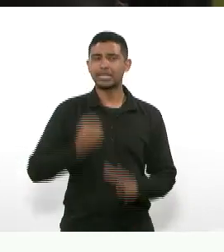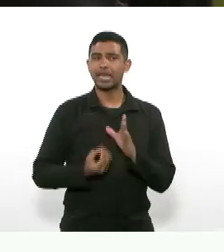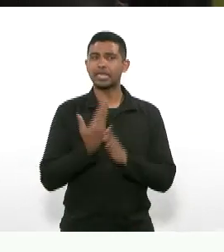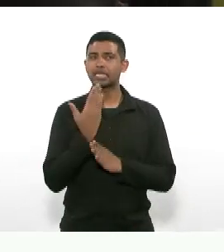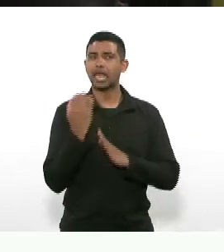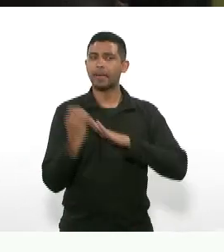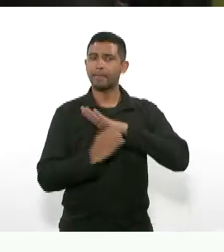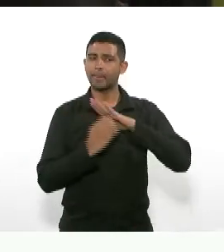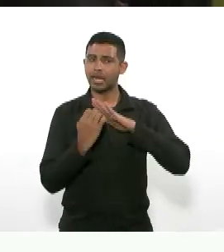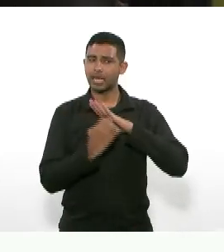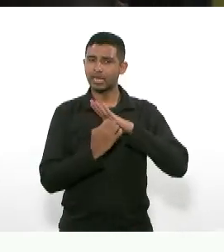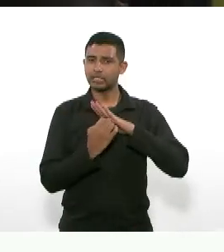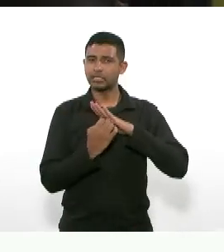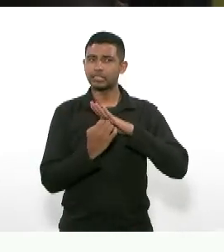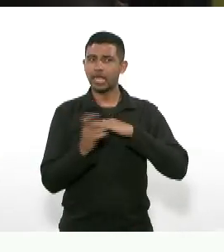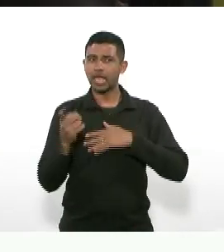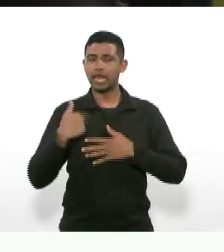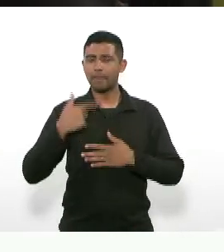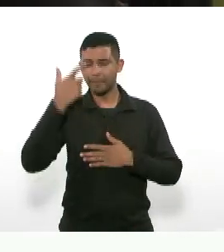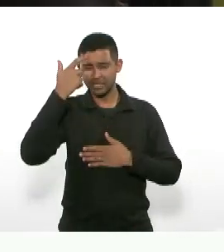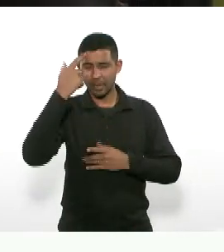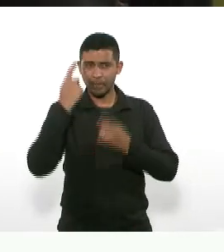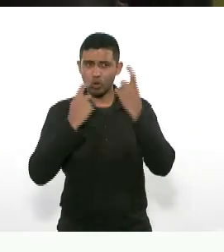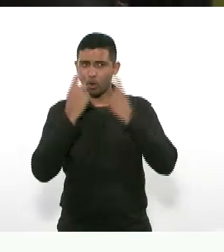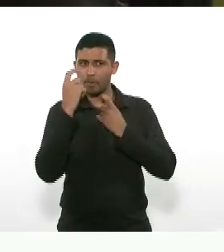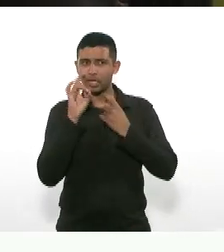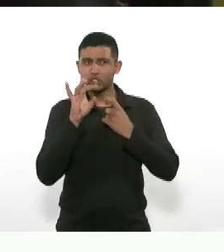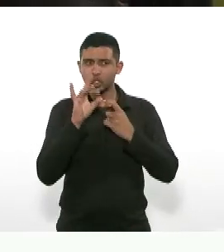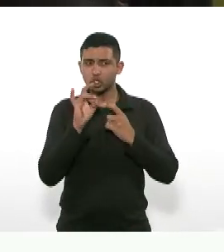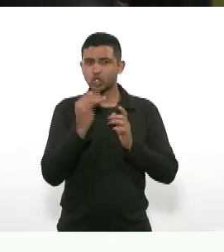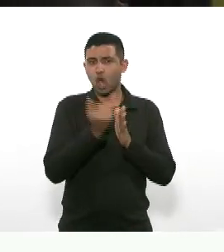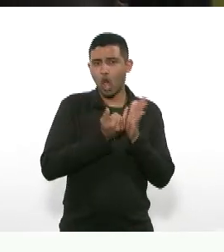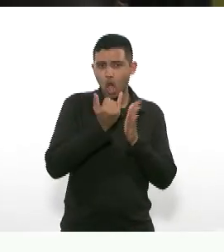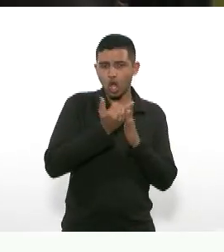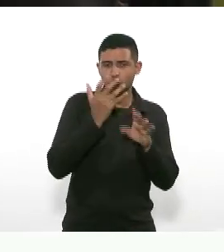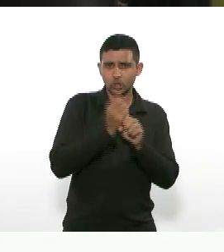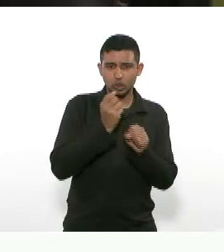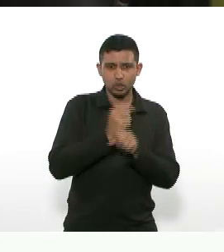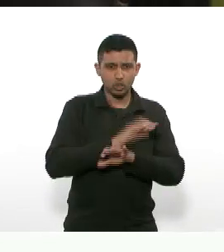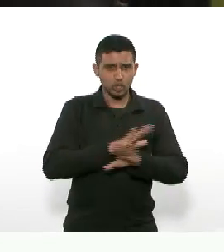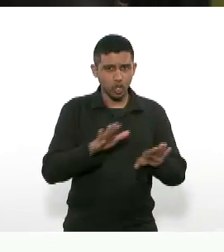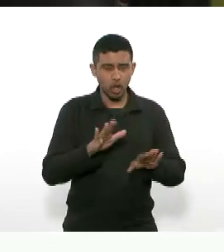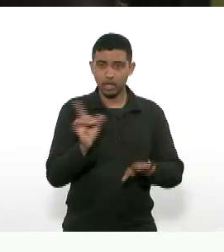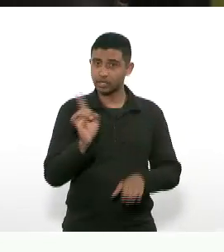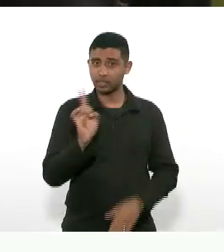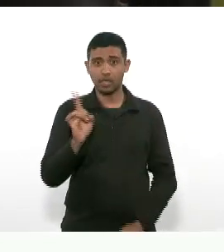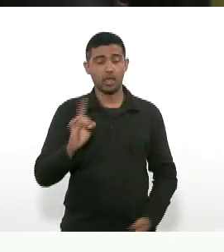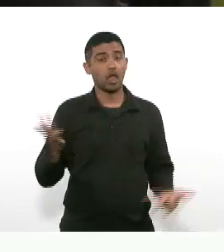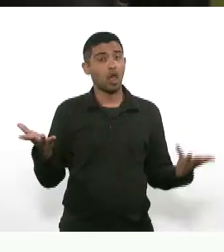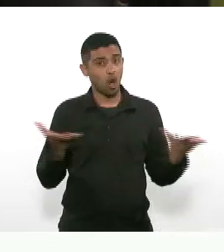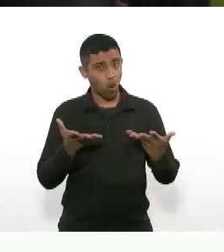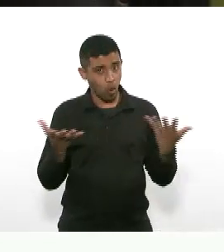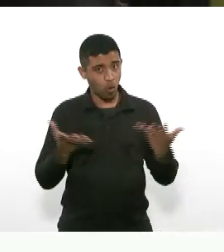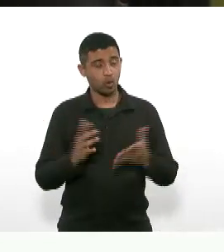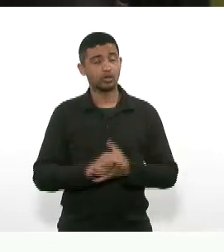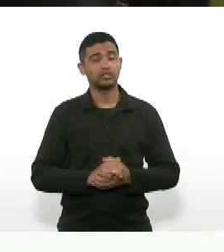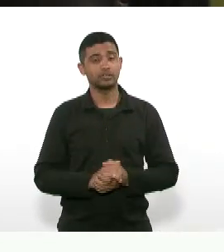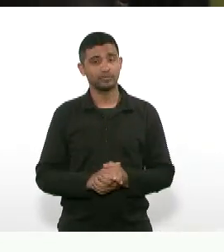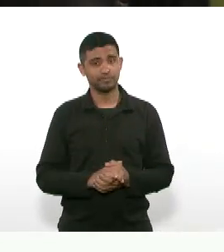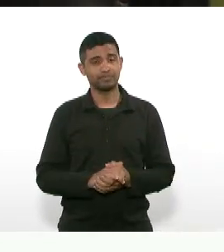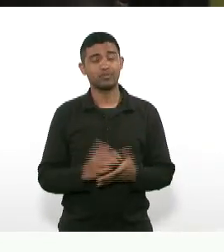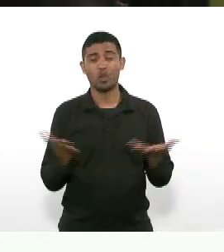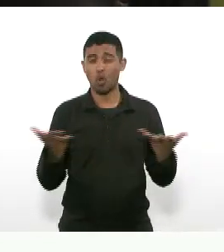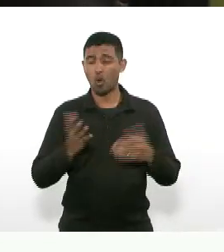a gente pense que está só preocupado com a questão da tributação, mas não é. Hoje, sem dúvida nenhuma, o